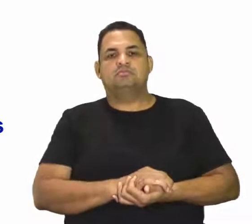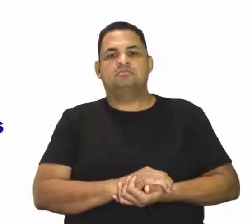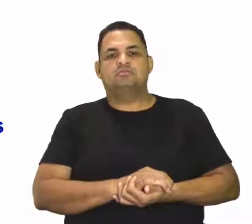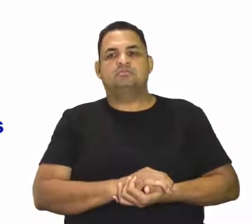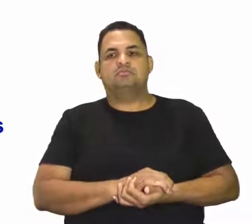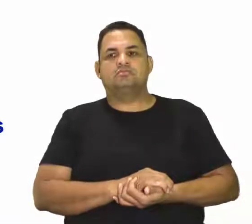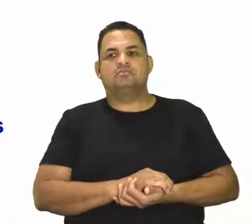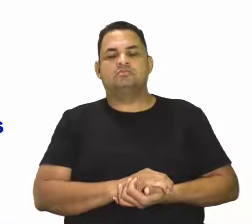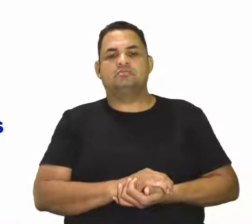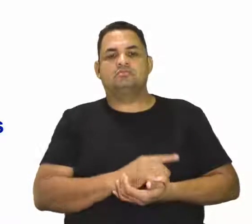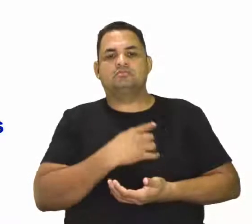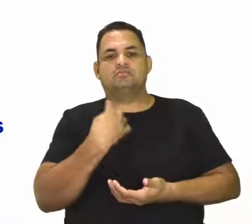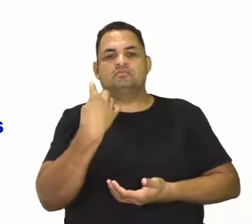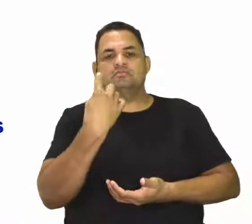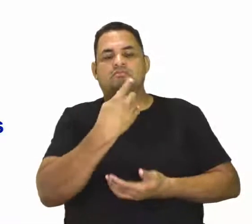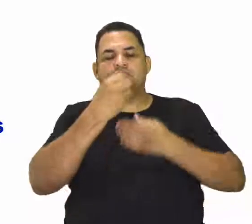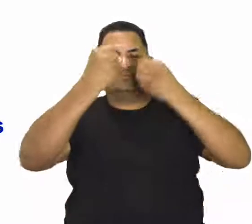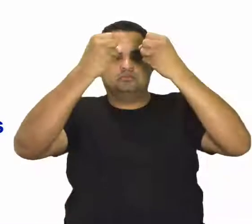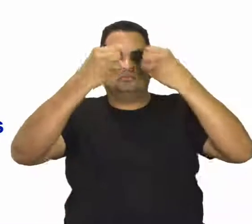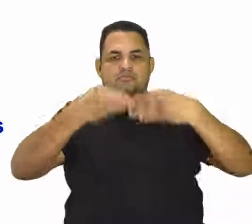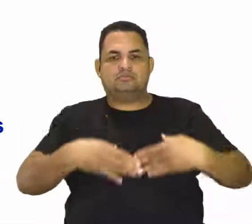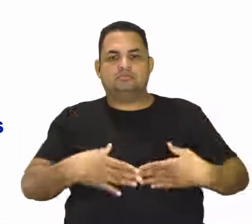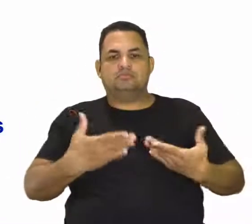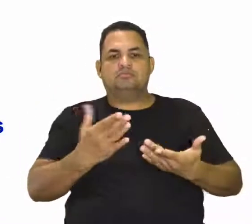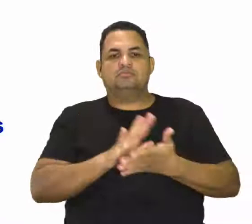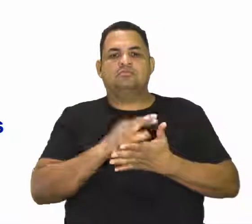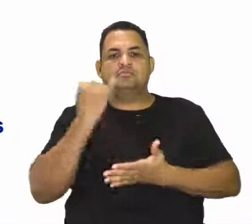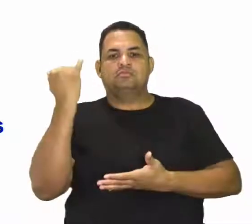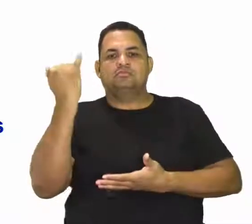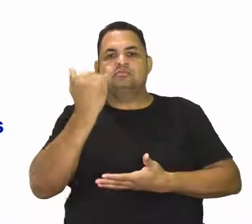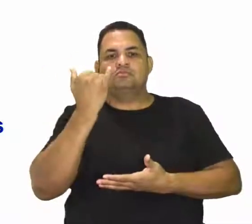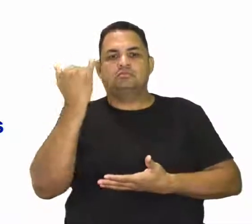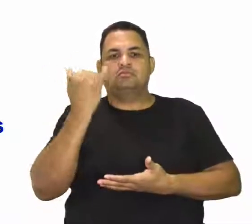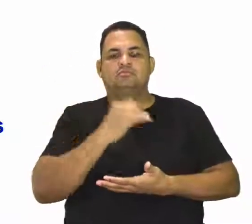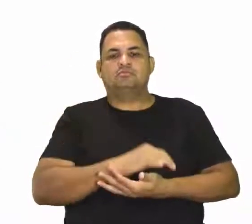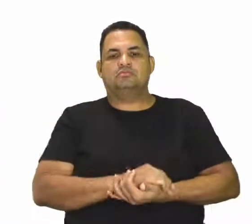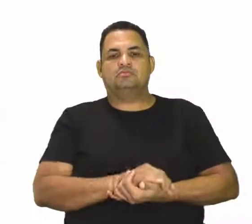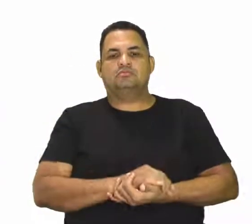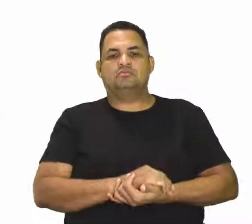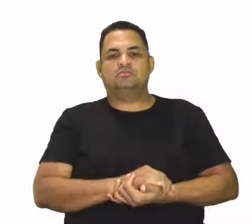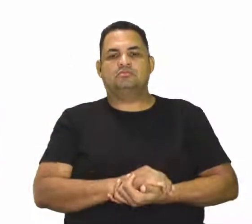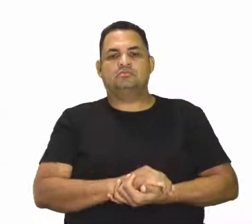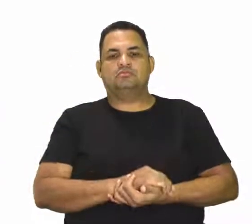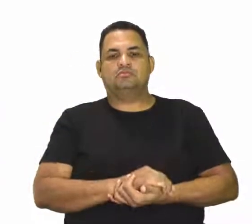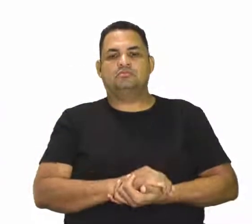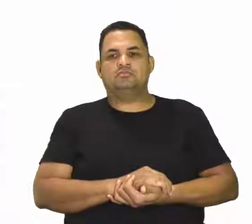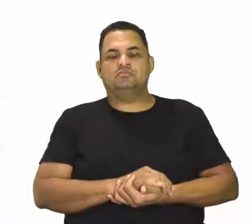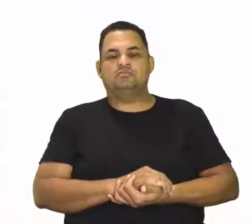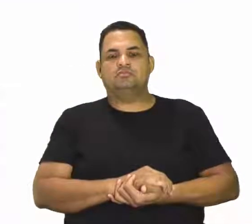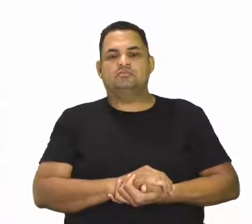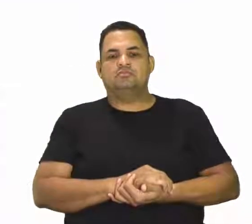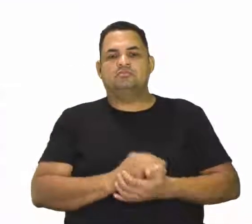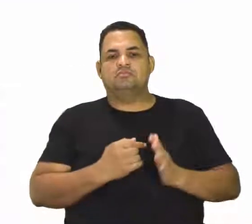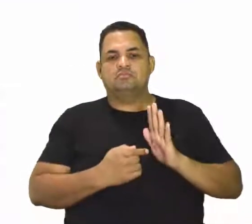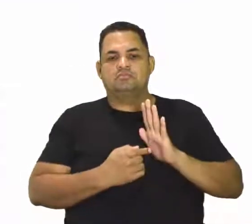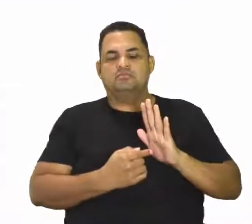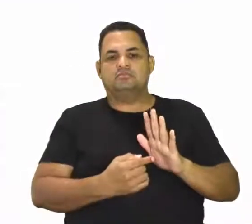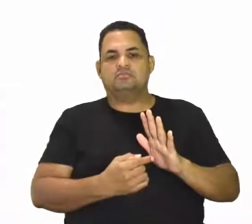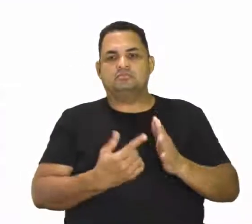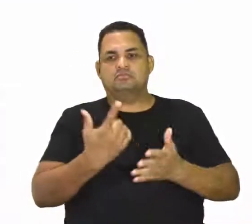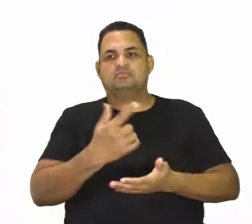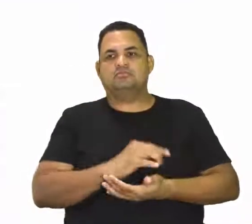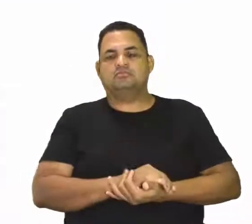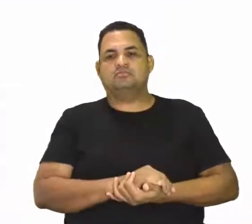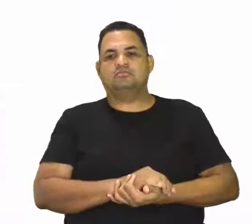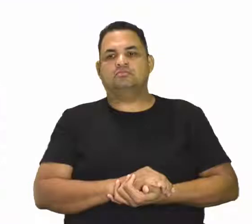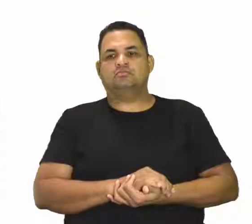só, nós frisamos uma coisa imprescindível aqui, ó. Pum! Nós mostramos isso para